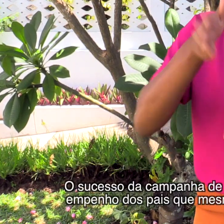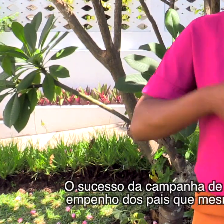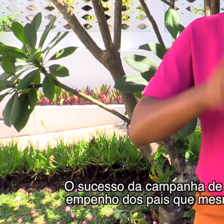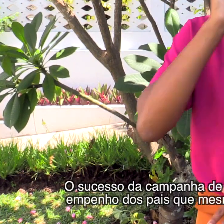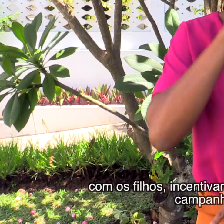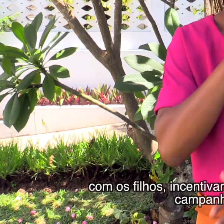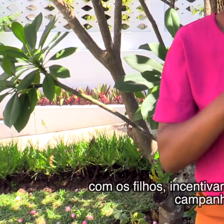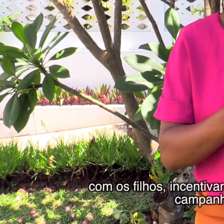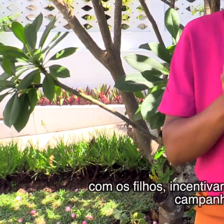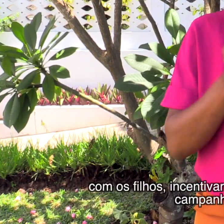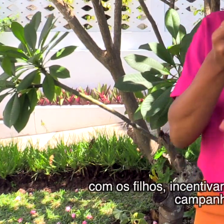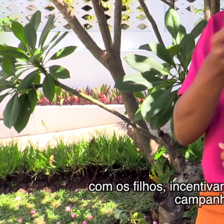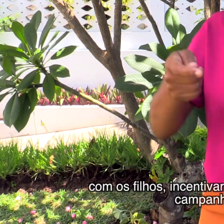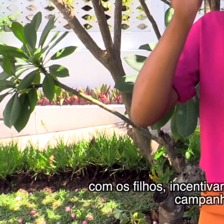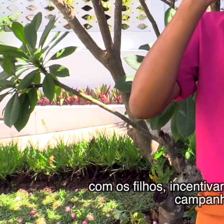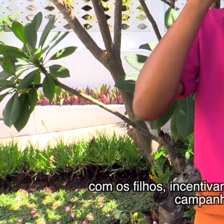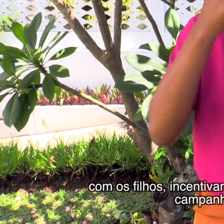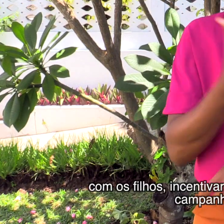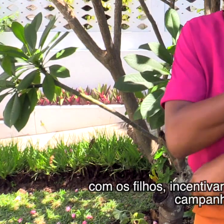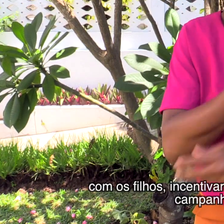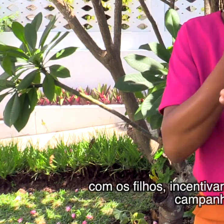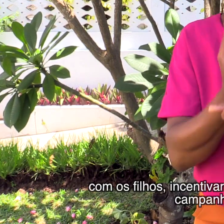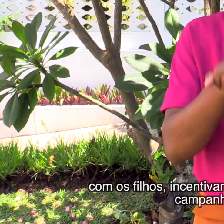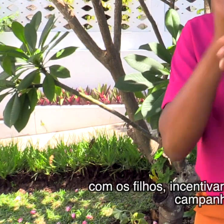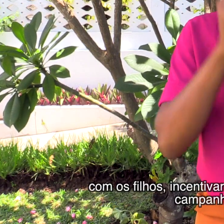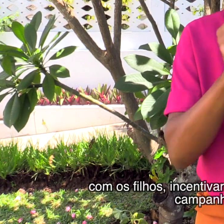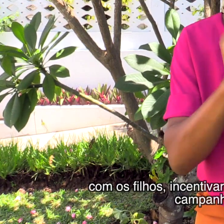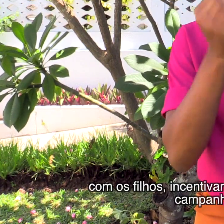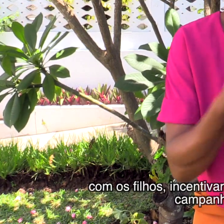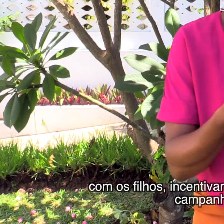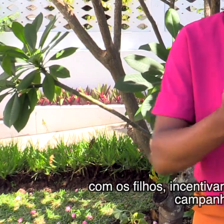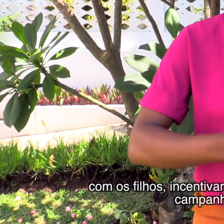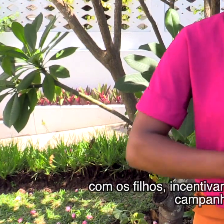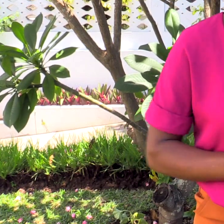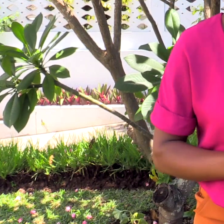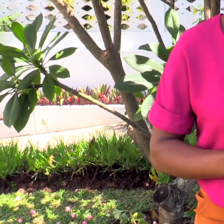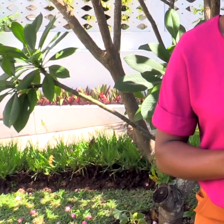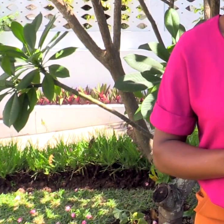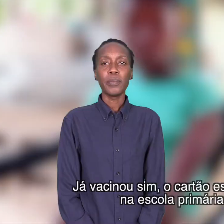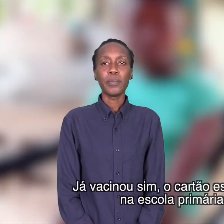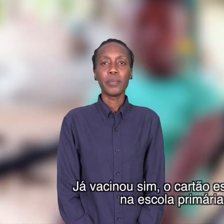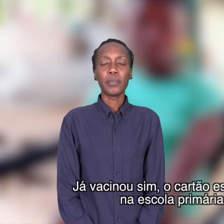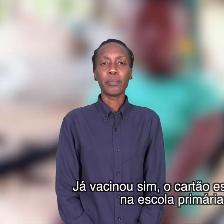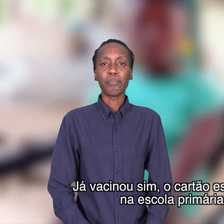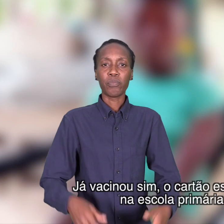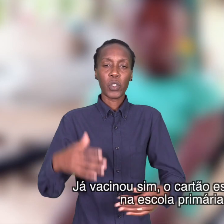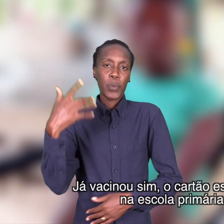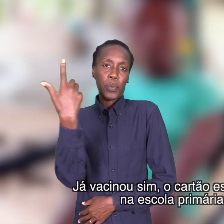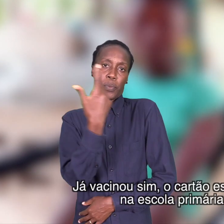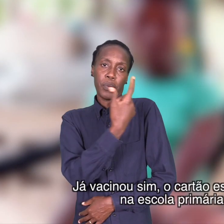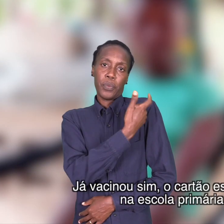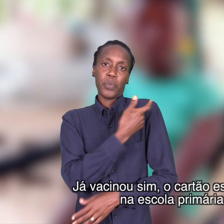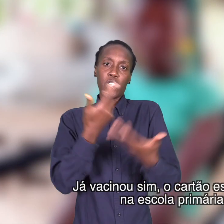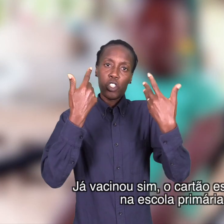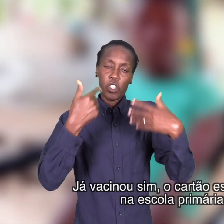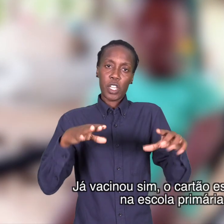na comunicação com os filhos, incentivaram para que estes aderissem à campanha de vacinação. Já vacinou, sim. O